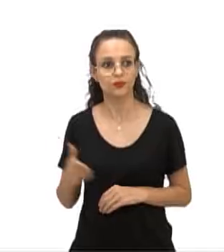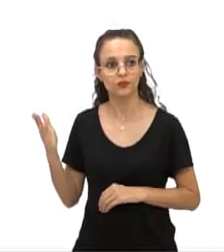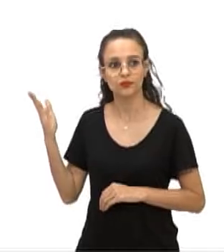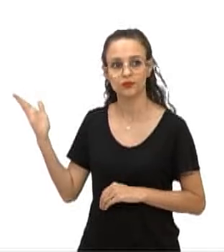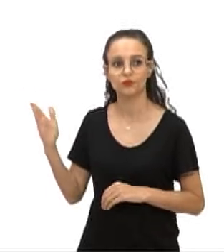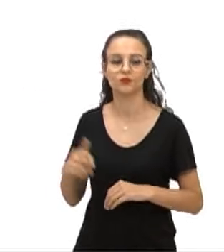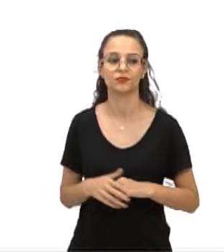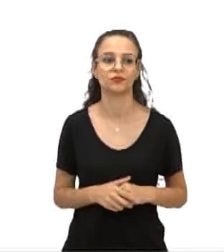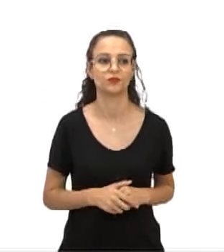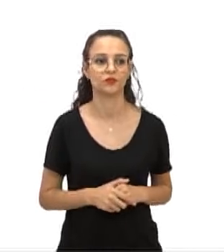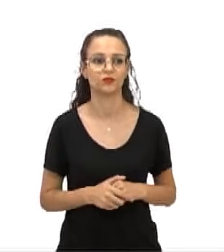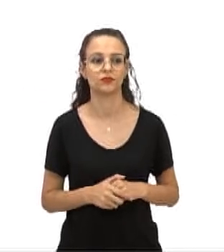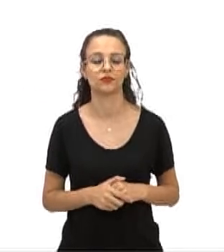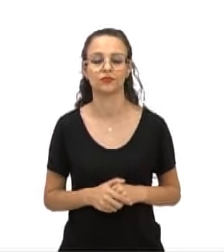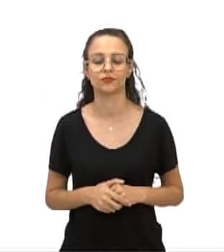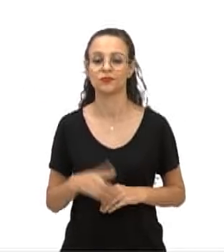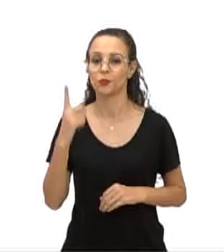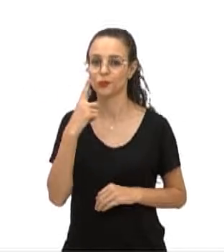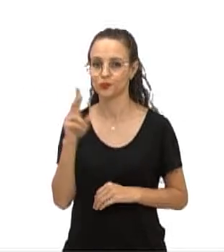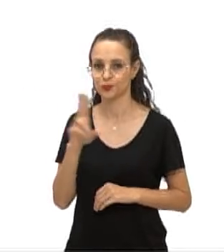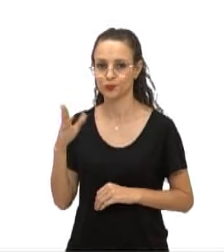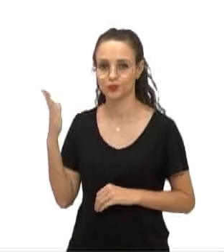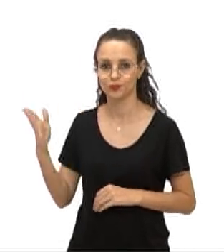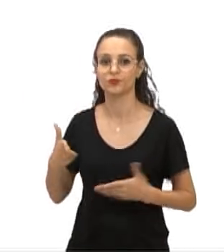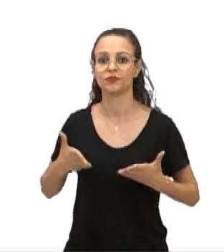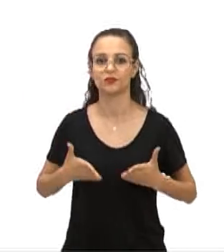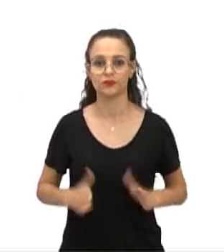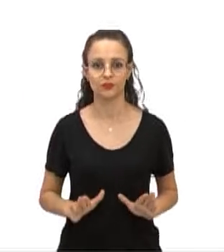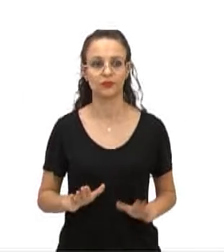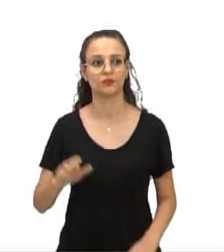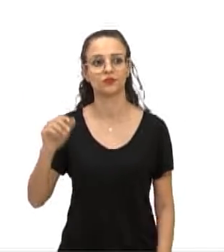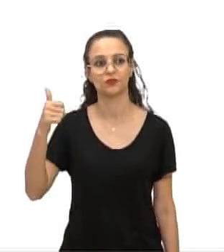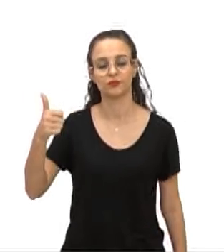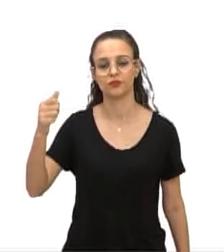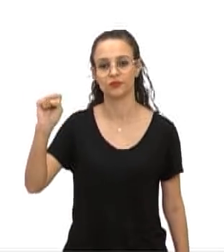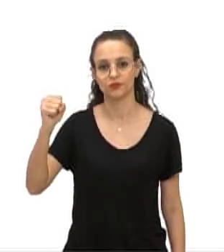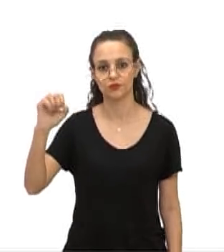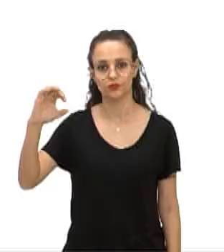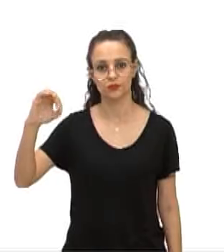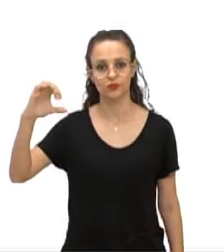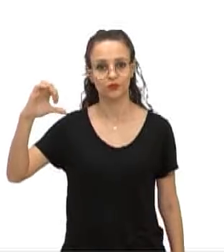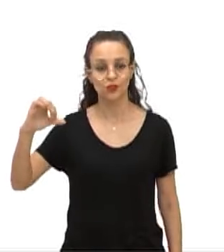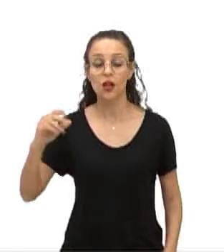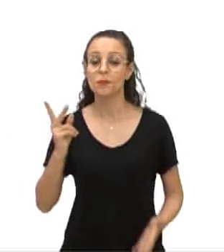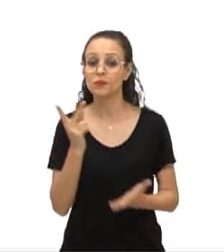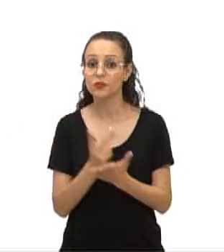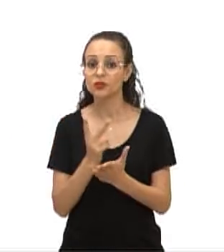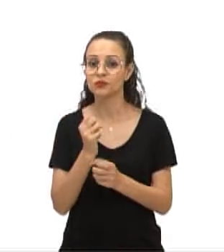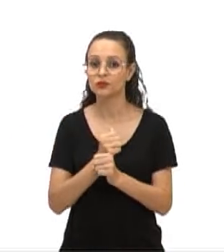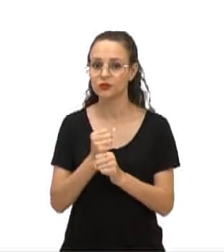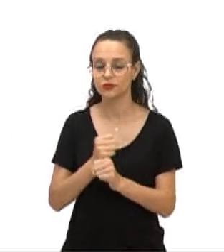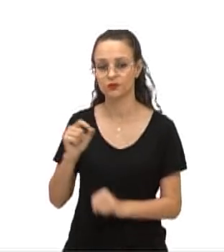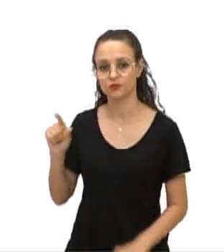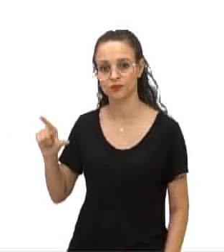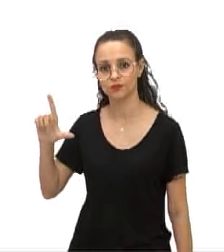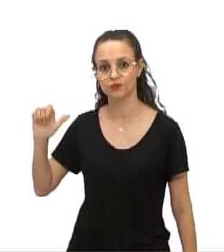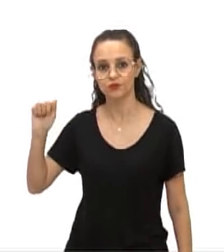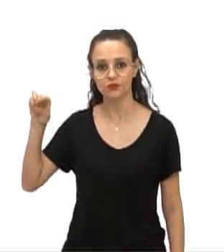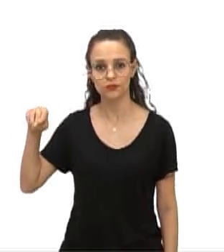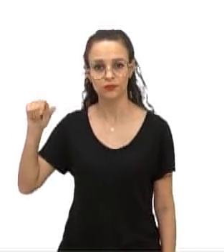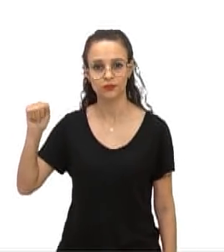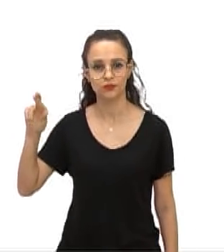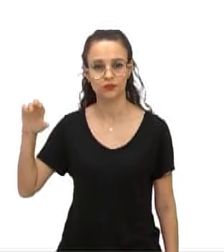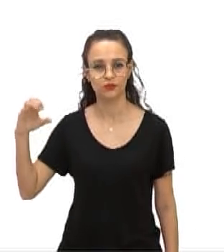Charles Robert Darwin. Nasceu em 1809, no mesmo ano em que o Lamarck escreveu o